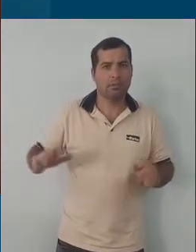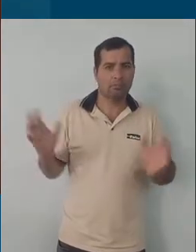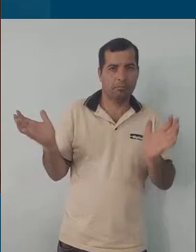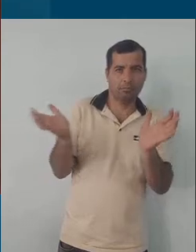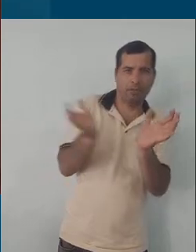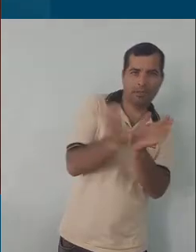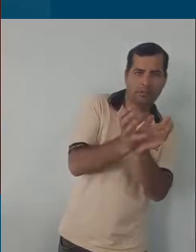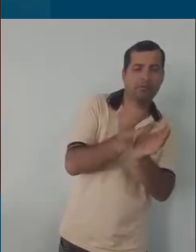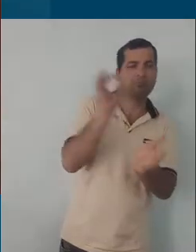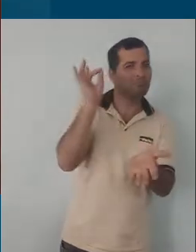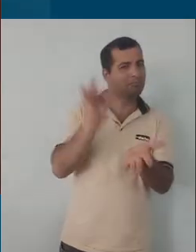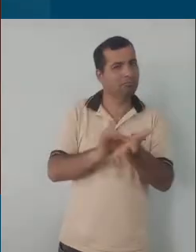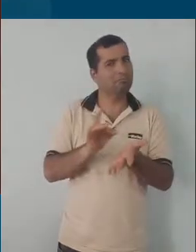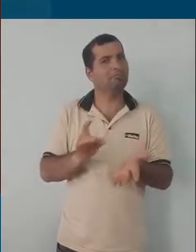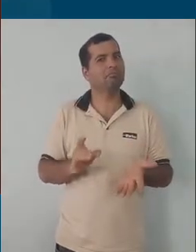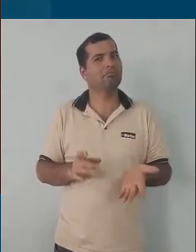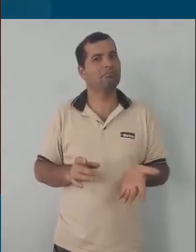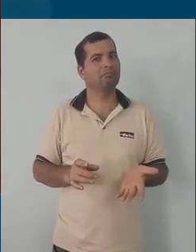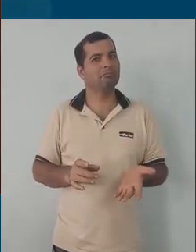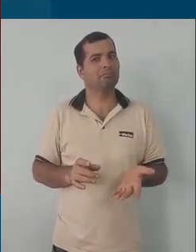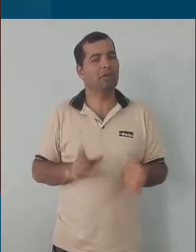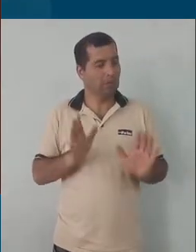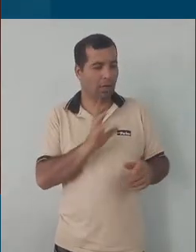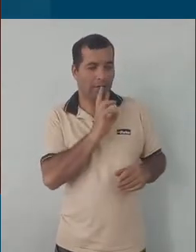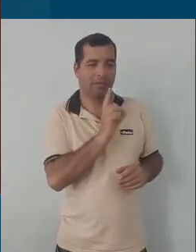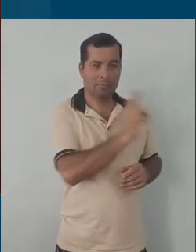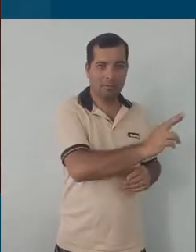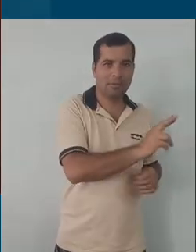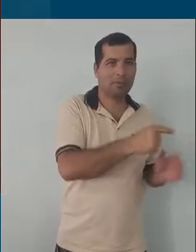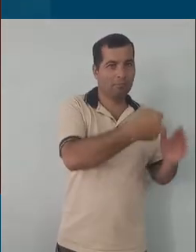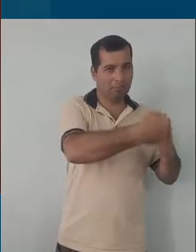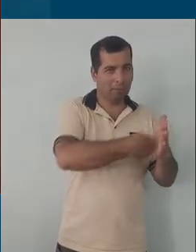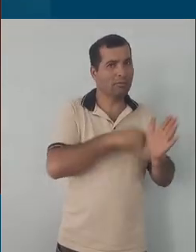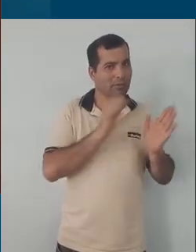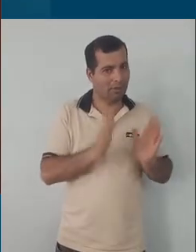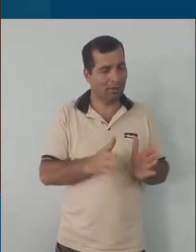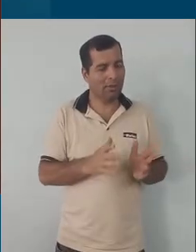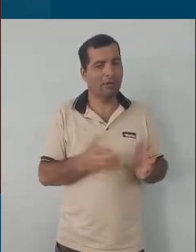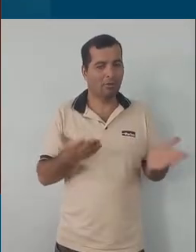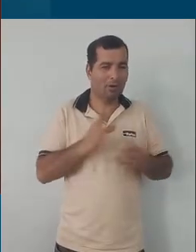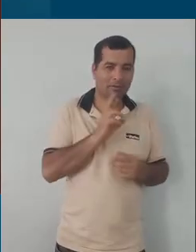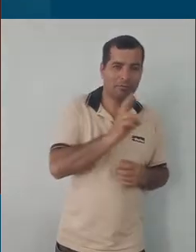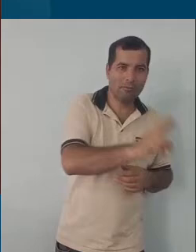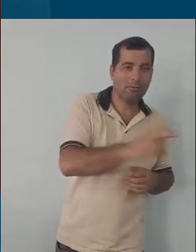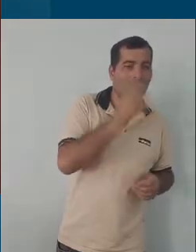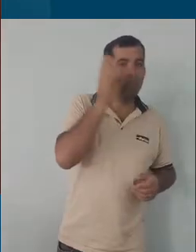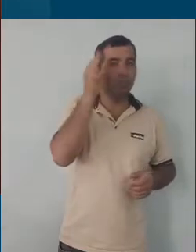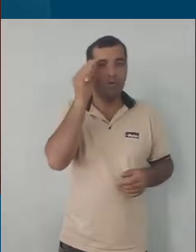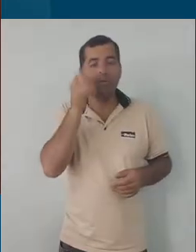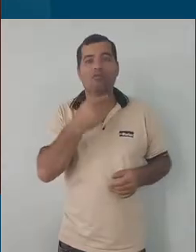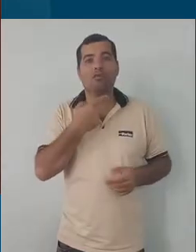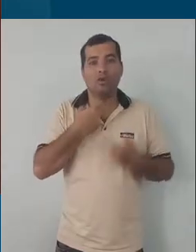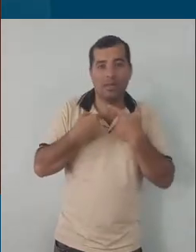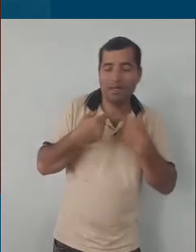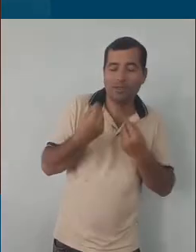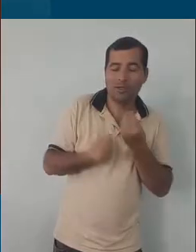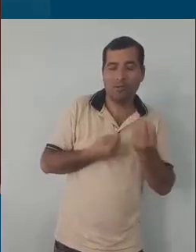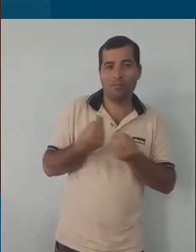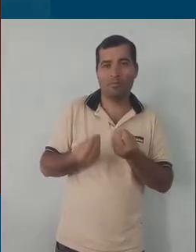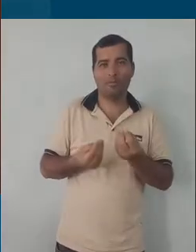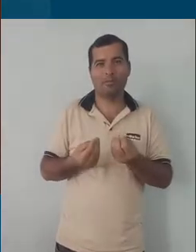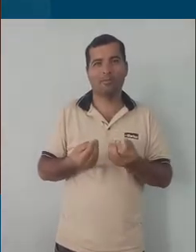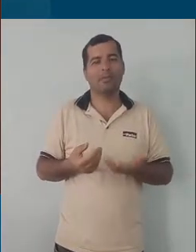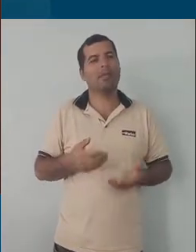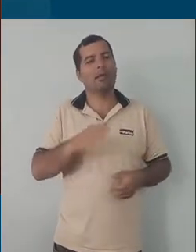você, já respondendo a pergunta sobre o interesse, como é que você desperta o interesse, seja nas crianças